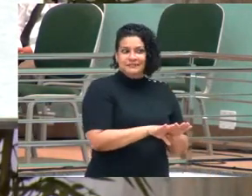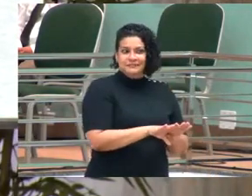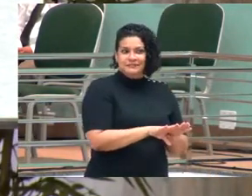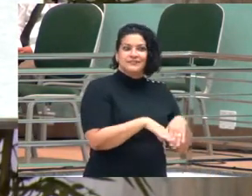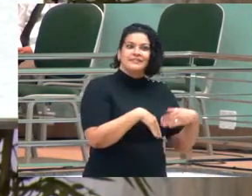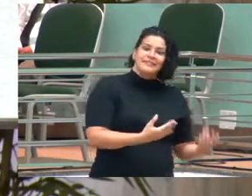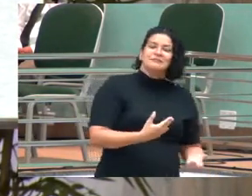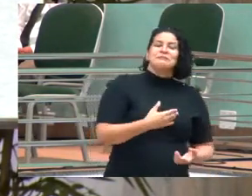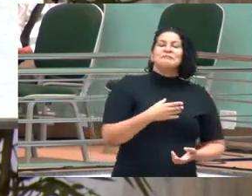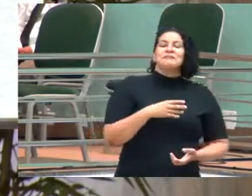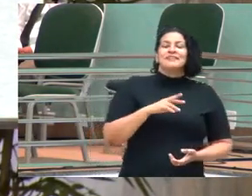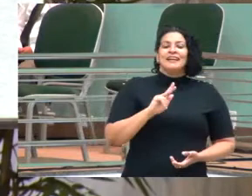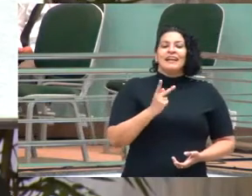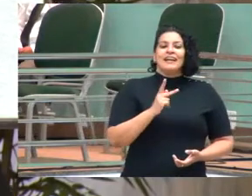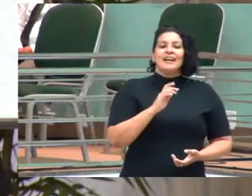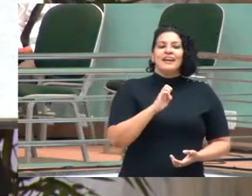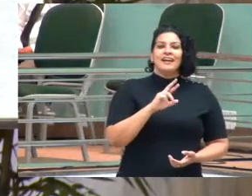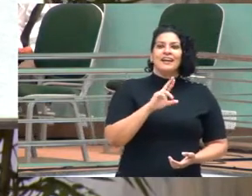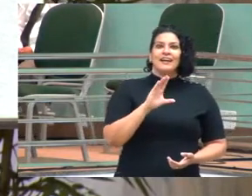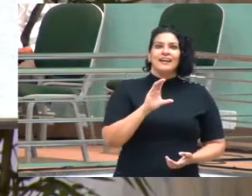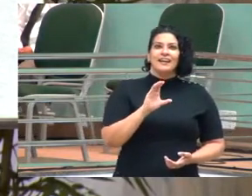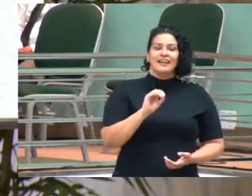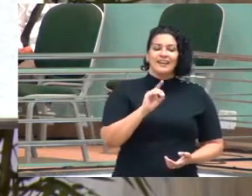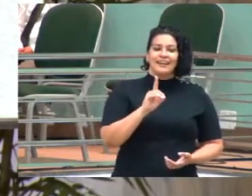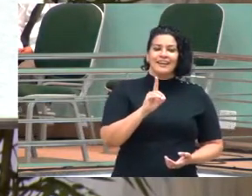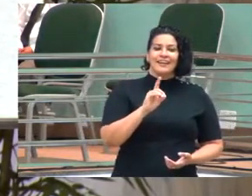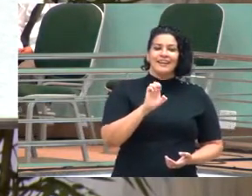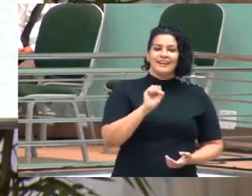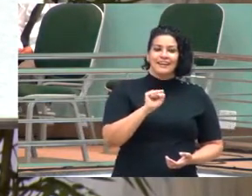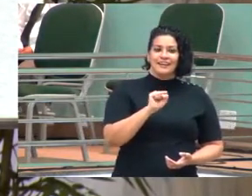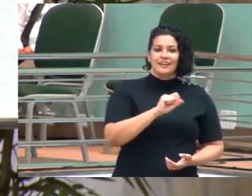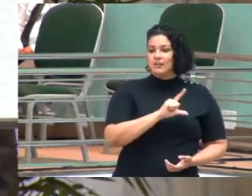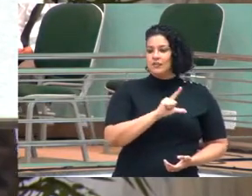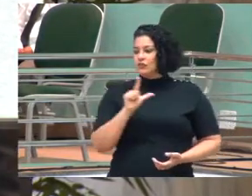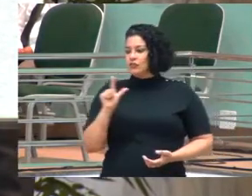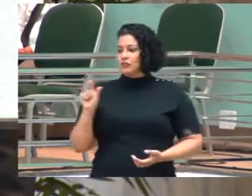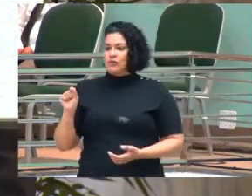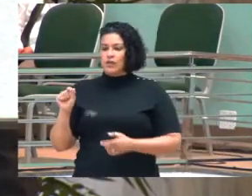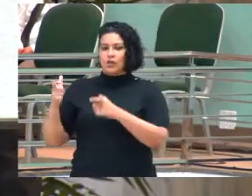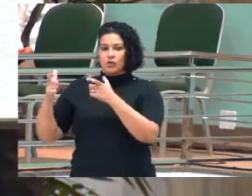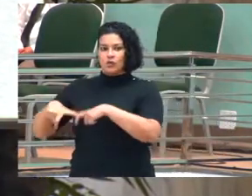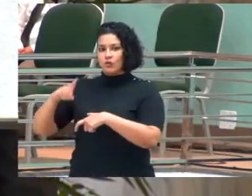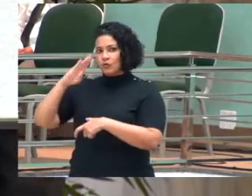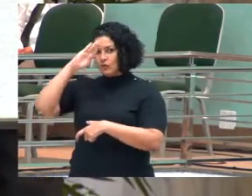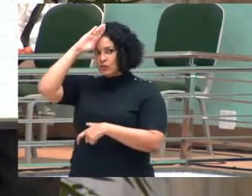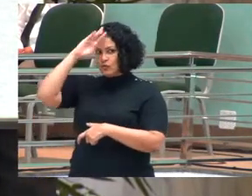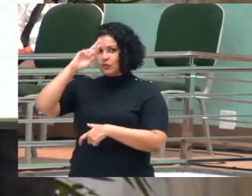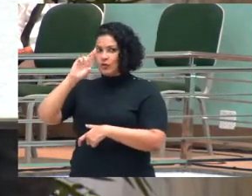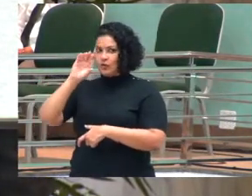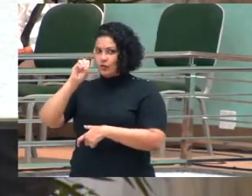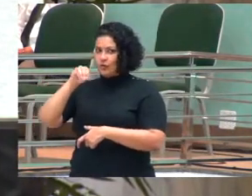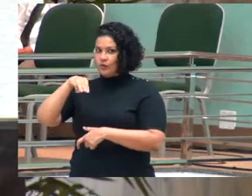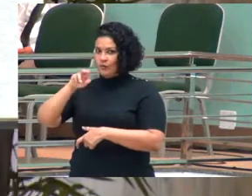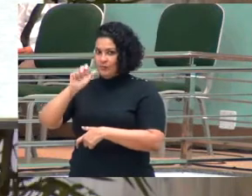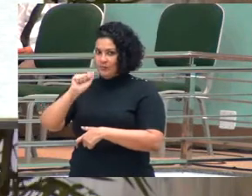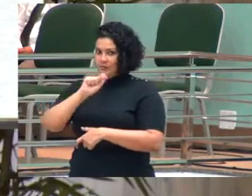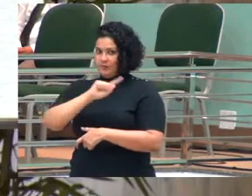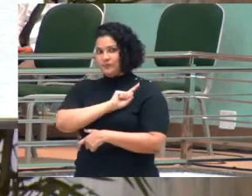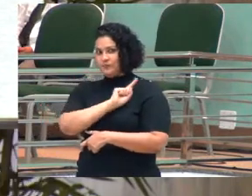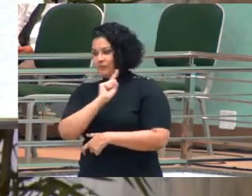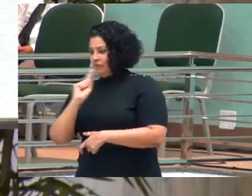Augusto chama a atenção dele. E quando ele retorna de Roma, ele manda 2 filhos dele estudar em Roma. Ele tinha uma